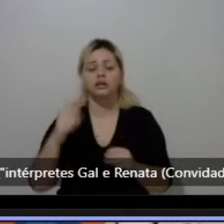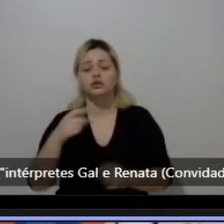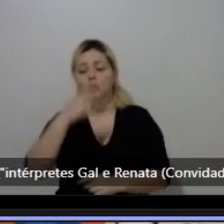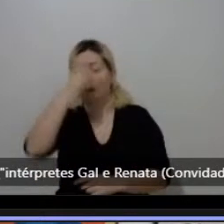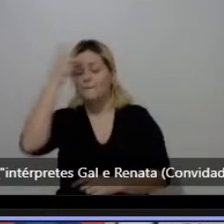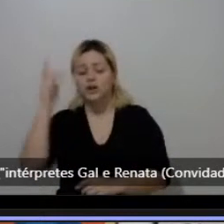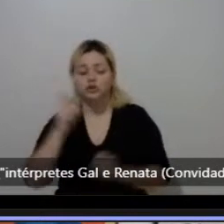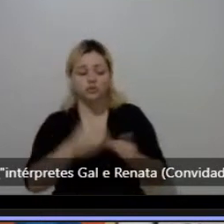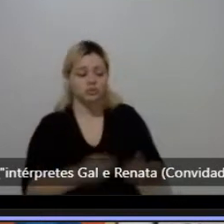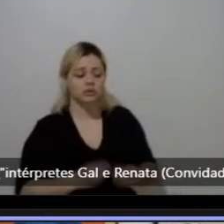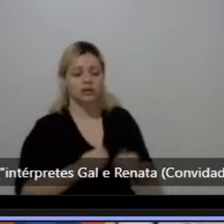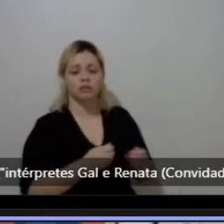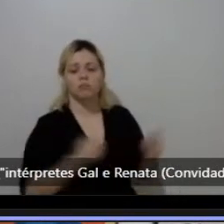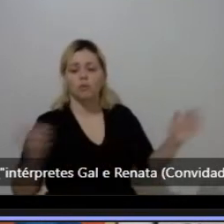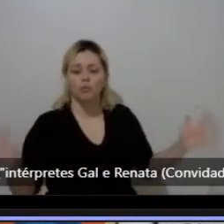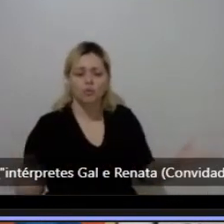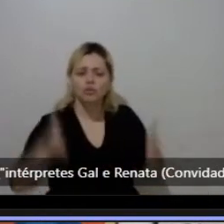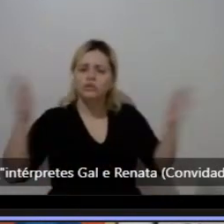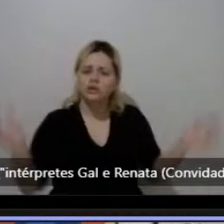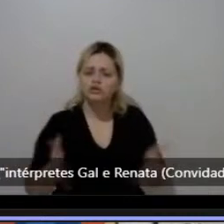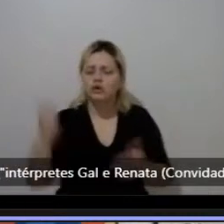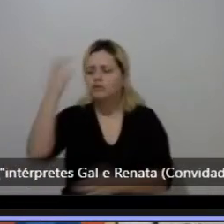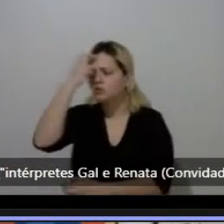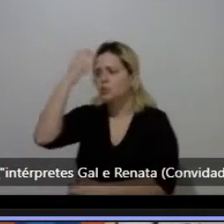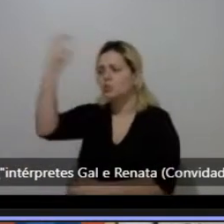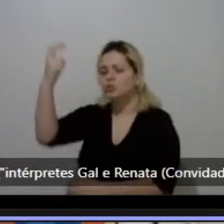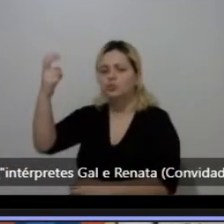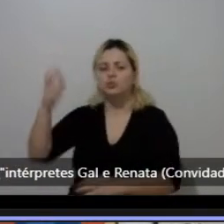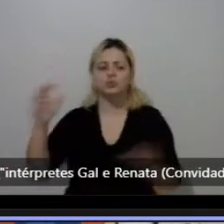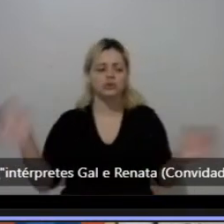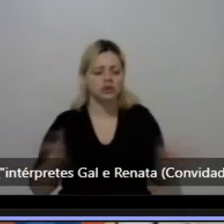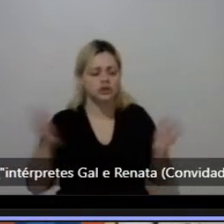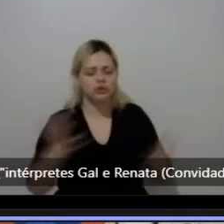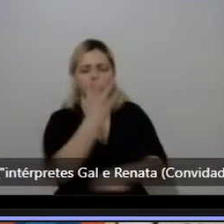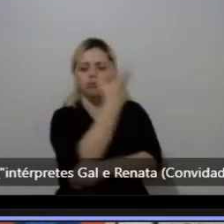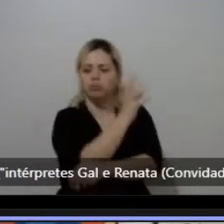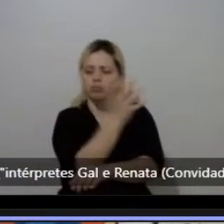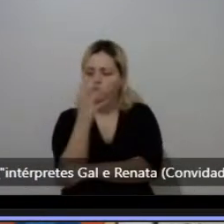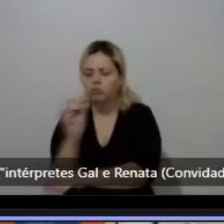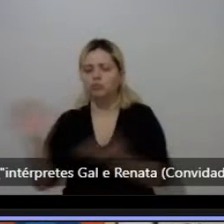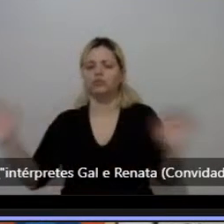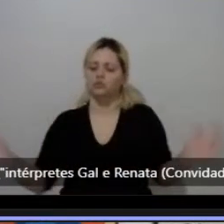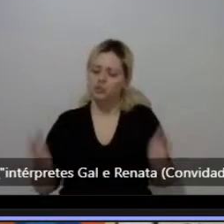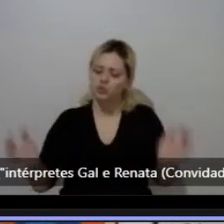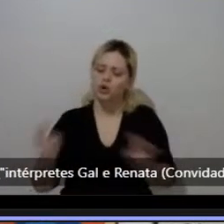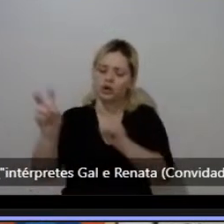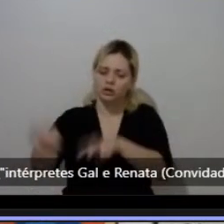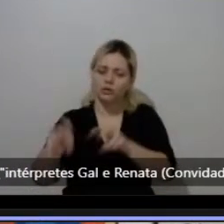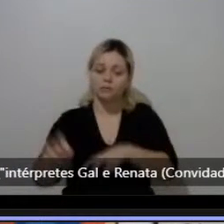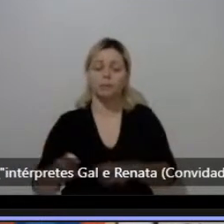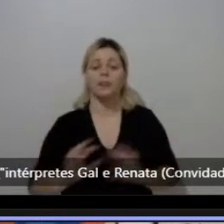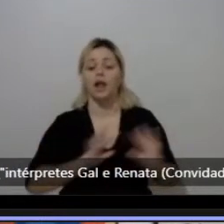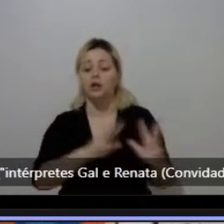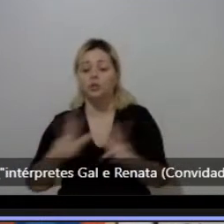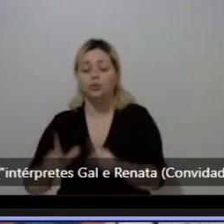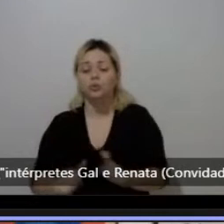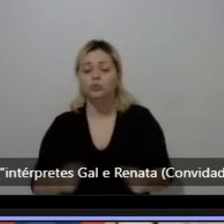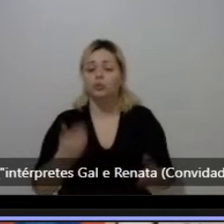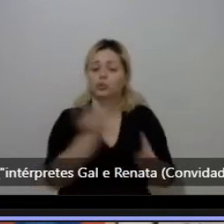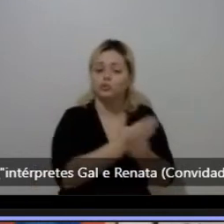né, ao processo de monocultura, ao incentivo ao agronegócio, né? Então, como nesse mesmo processo, como a gente